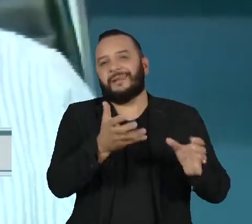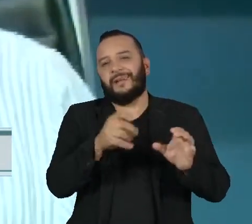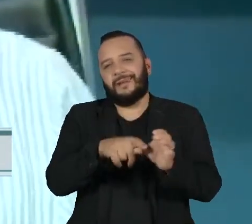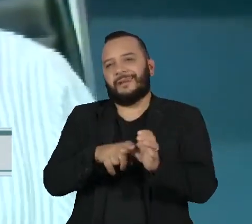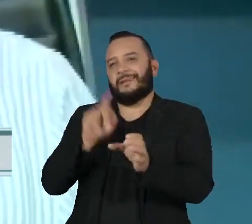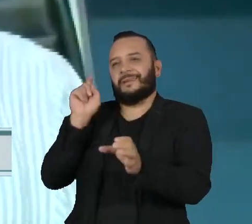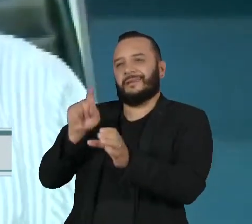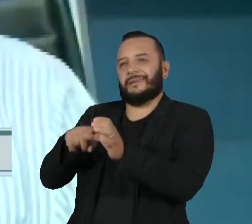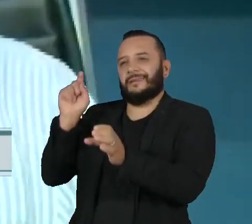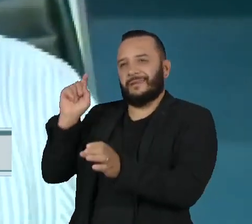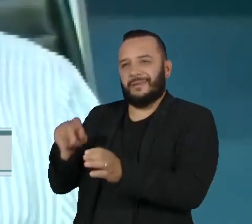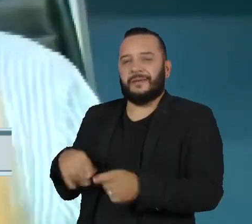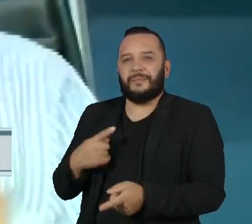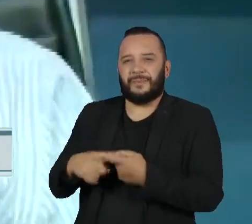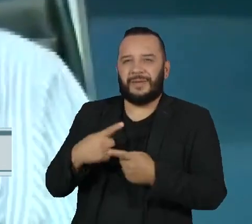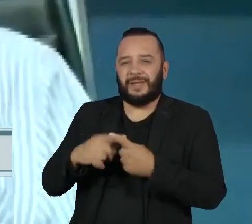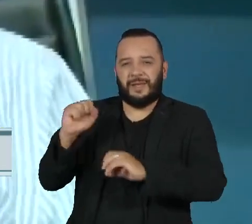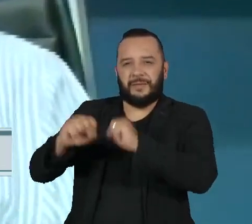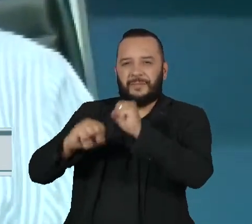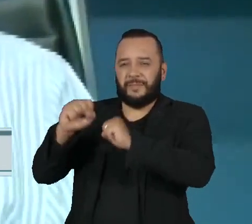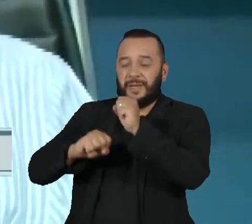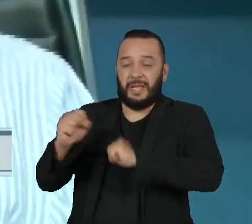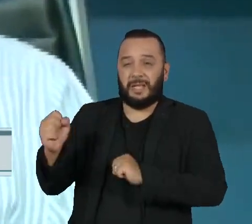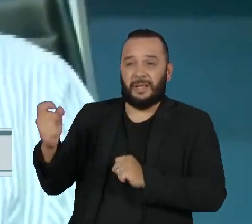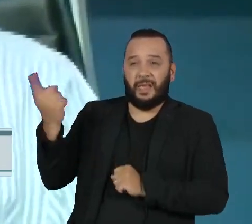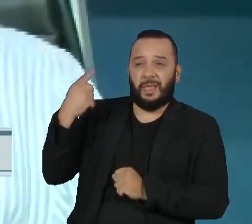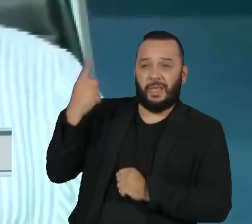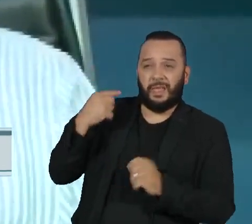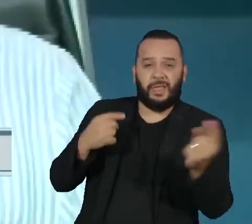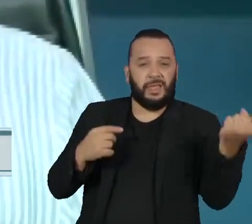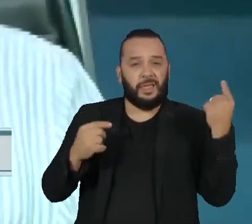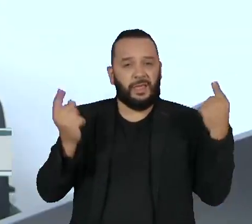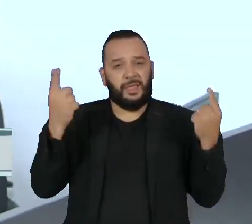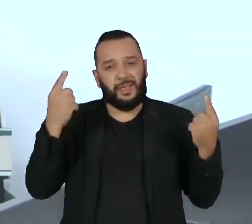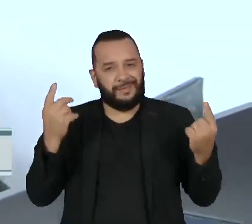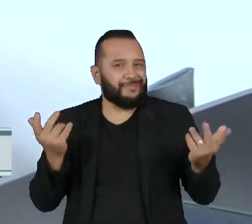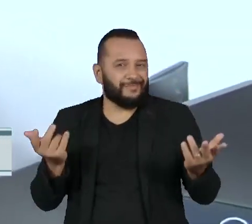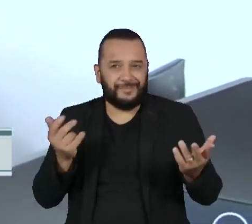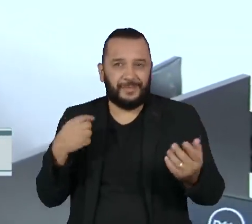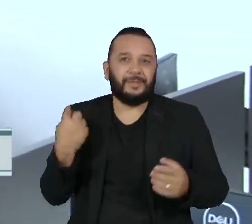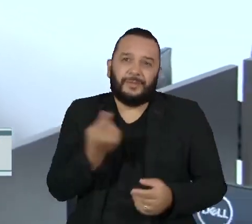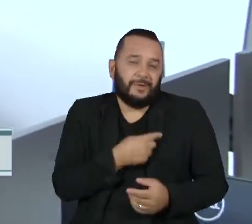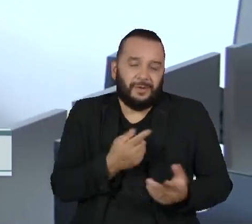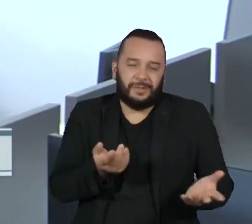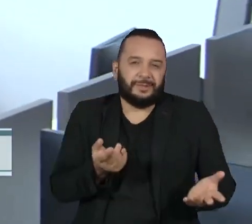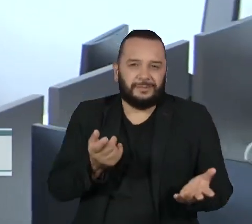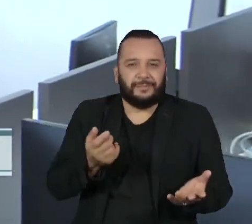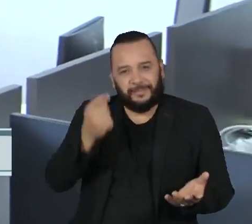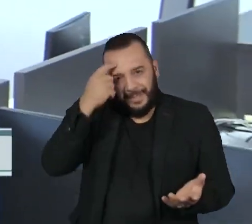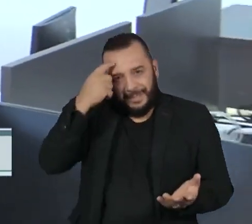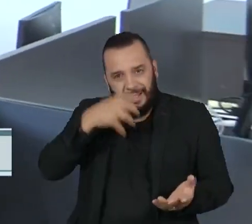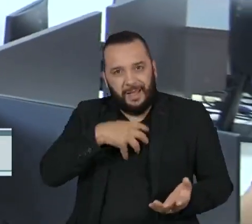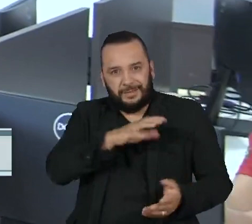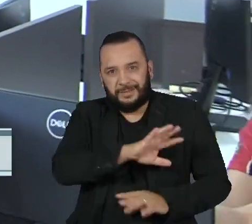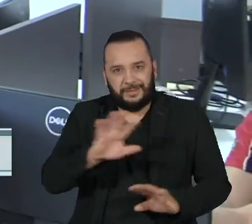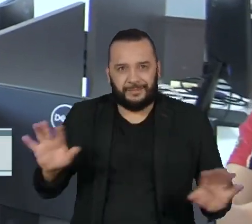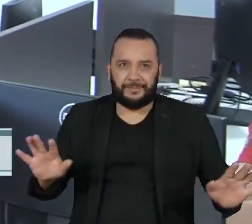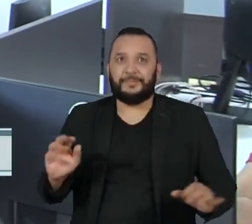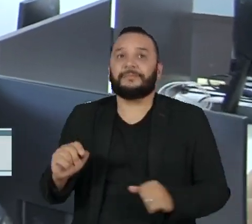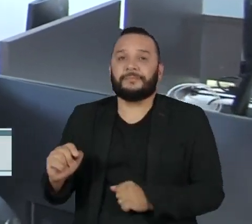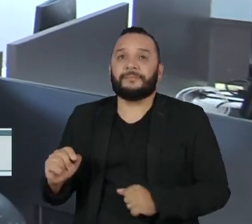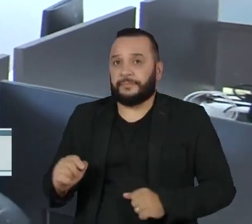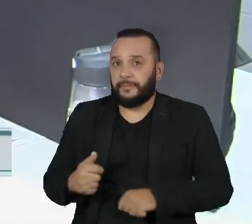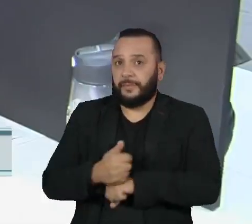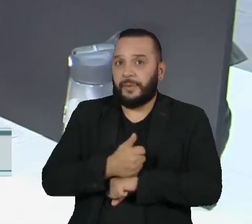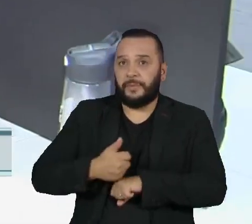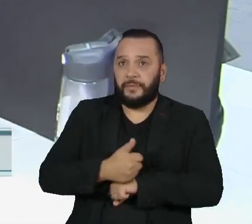ambiente que lhe pareceu nocivo e nós levamos isso para dentro de casa para dentro das nossas famílias uma pesquisa do Instituto galope aponta que esses